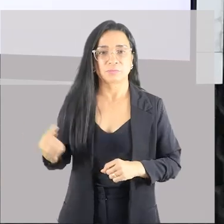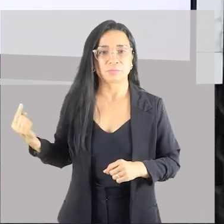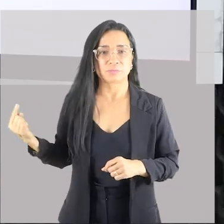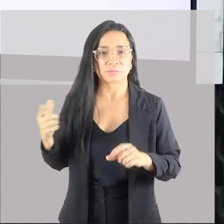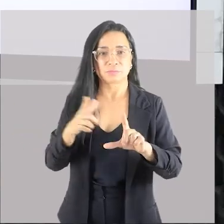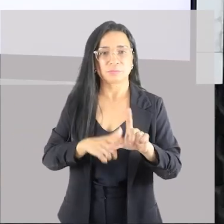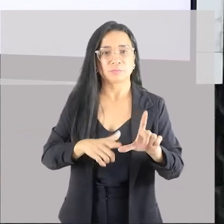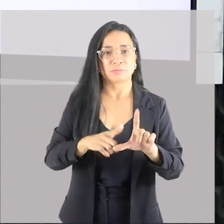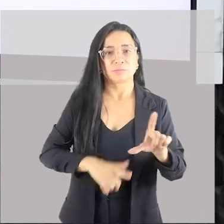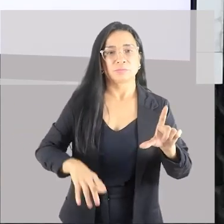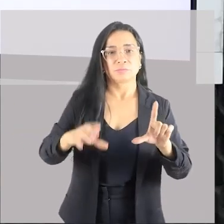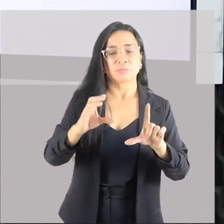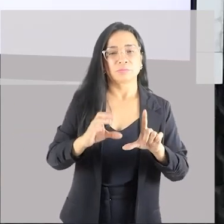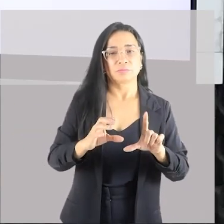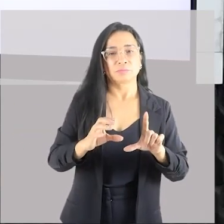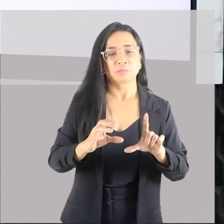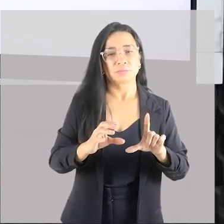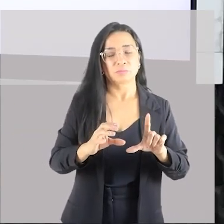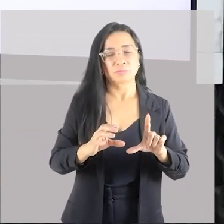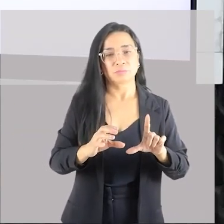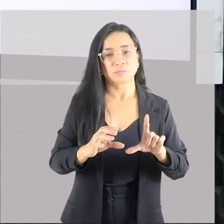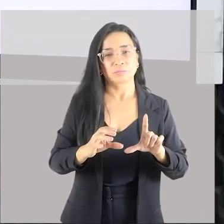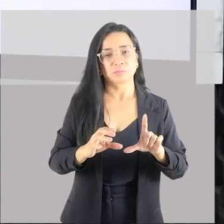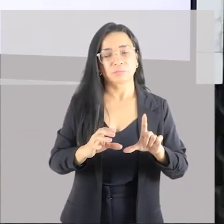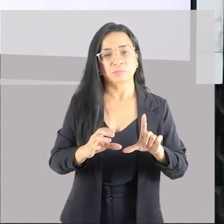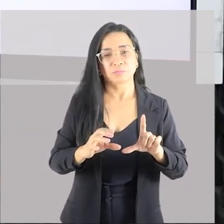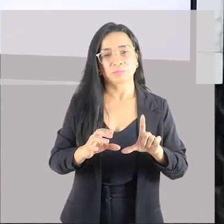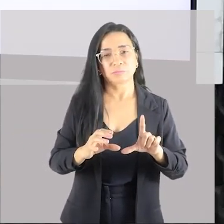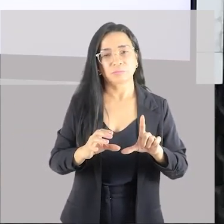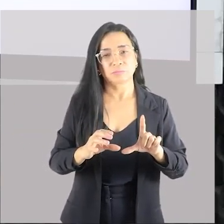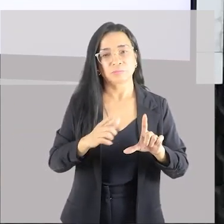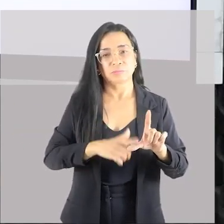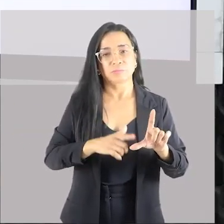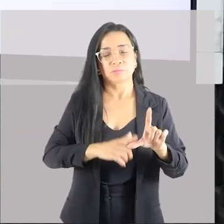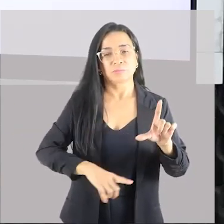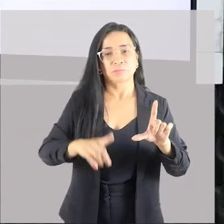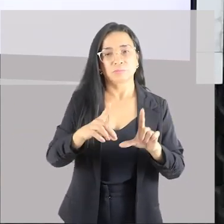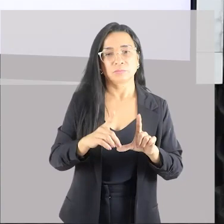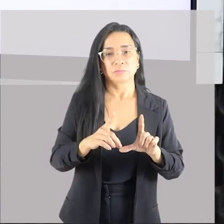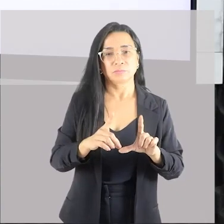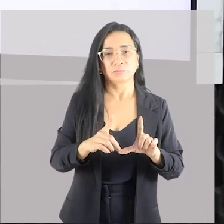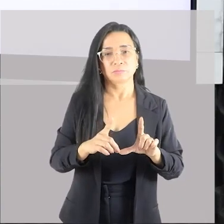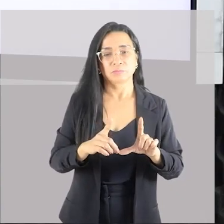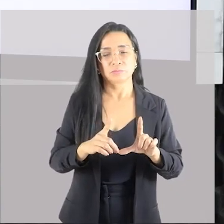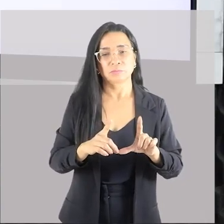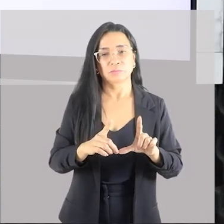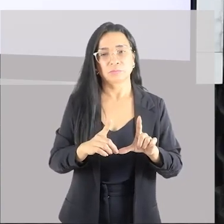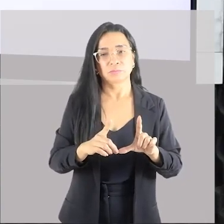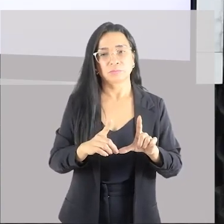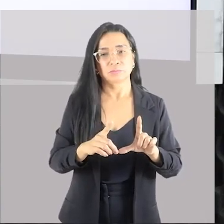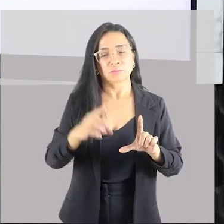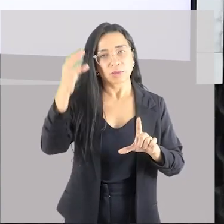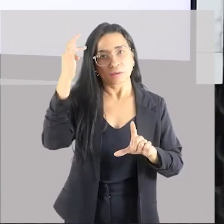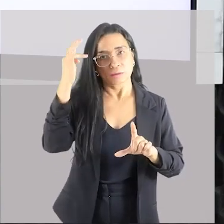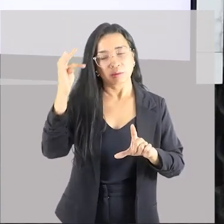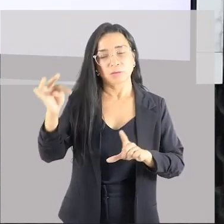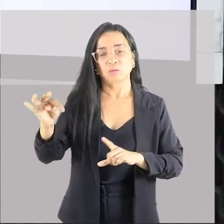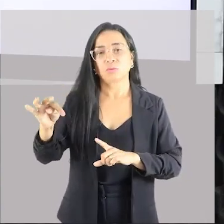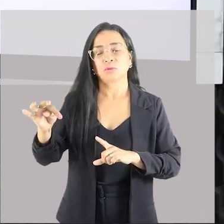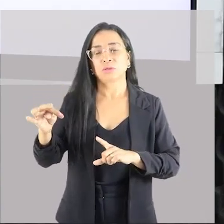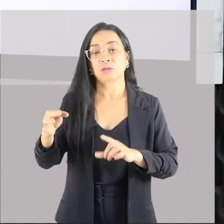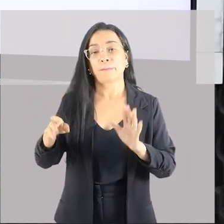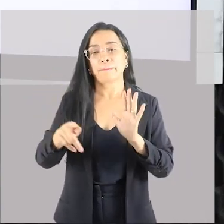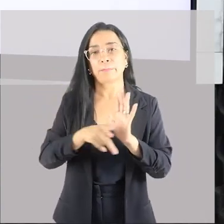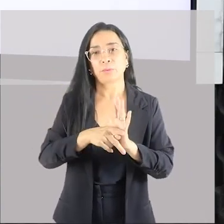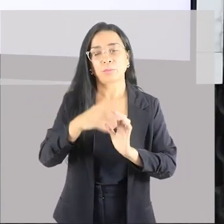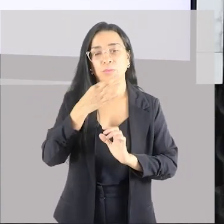de falar para você, absolutismo, Hobbes, liberalismo, Locke. Subjetivismo e objetivismo, isso aqui é mais da teoria do conhecimento, da